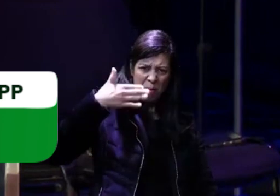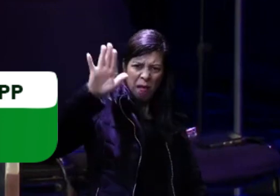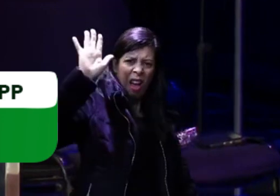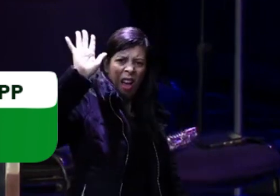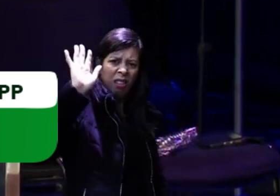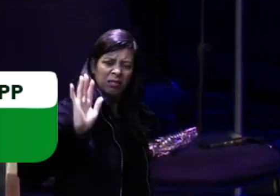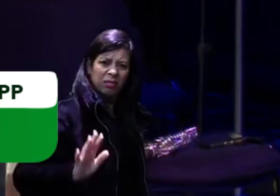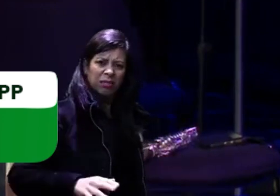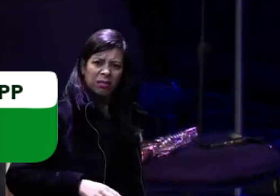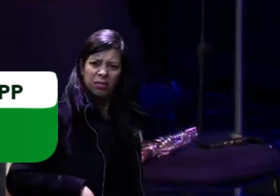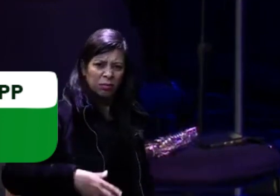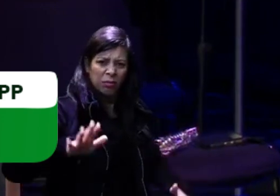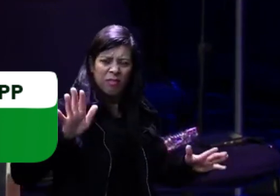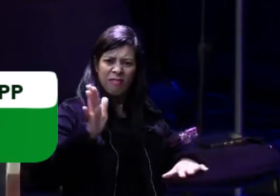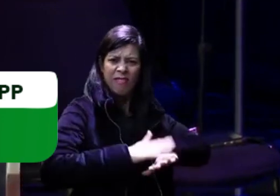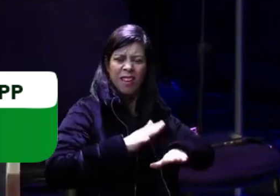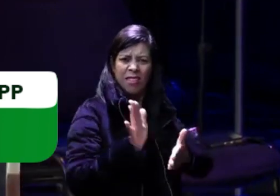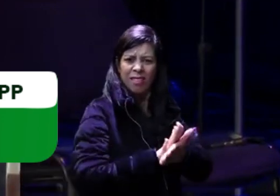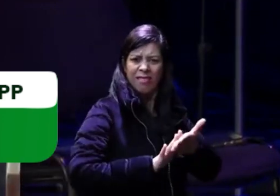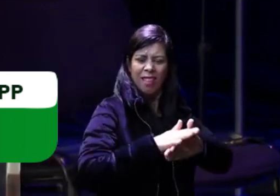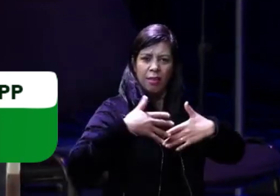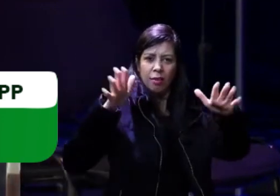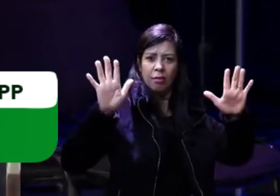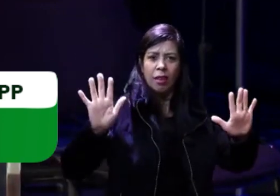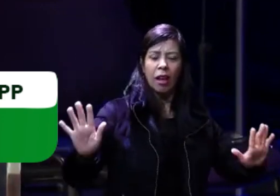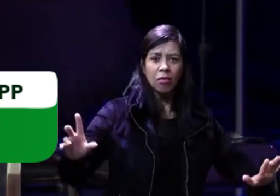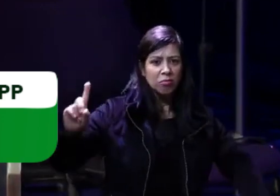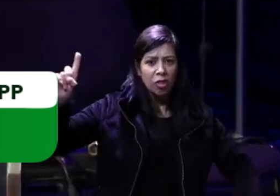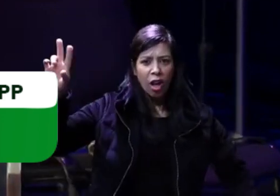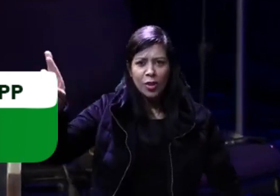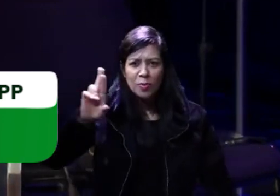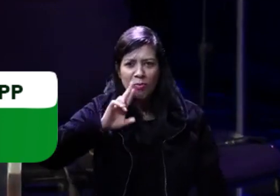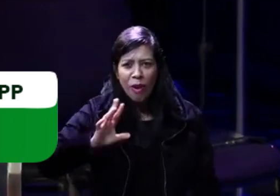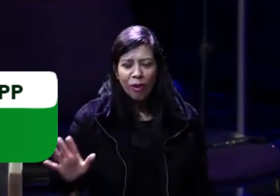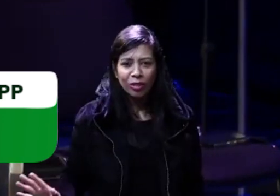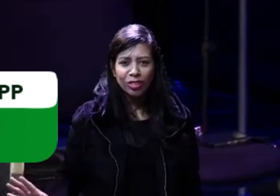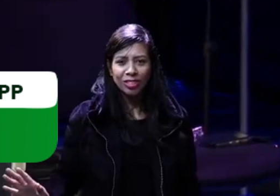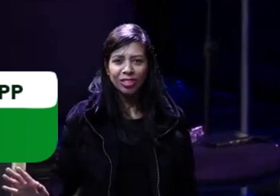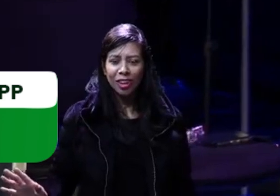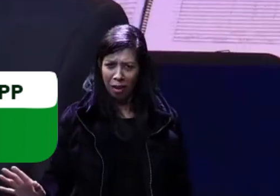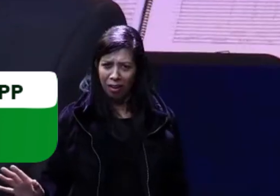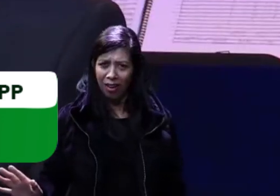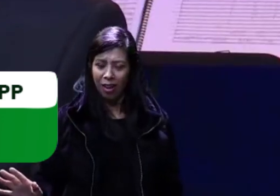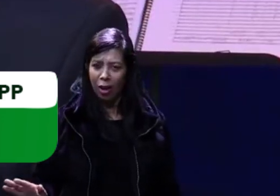infantil, copinho de cristal. Então nada contra copo de cristal não, tá?